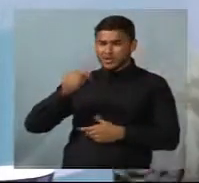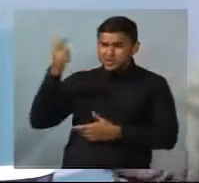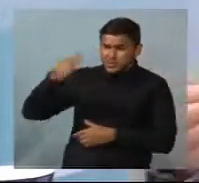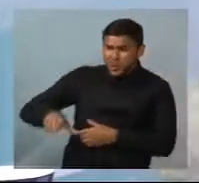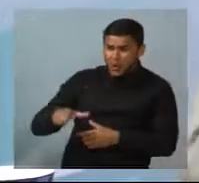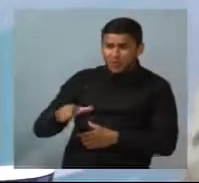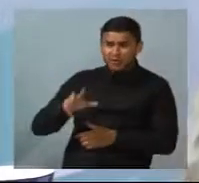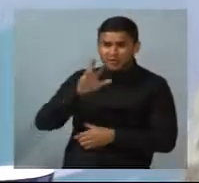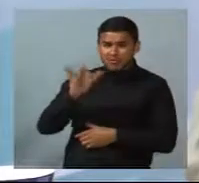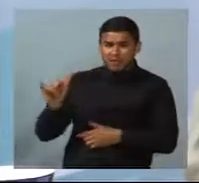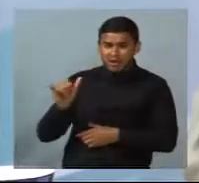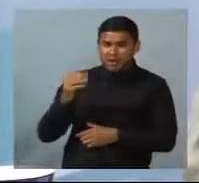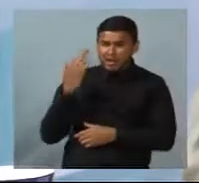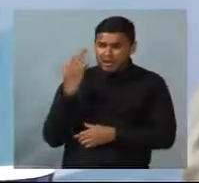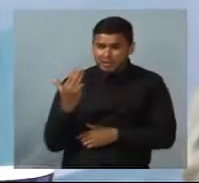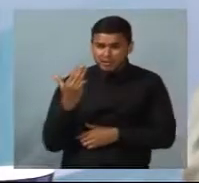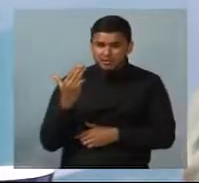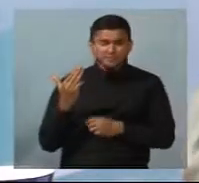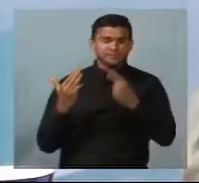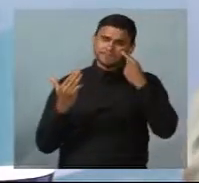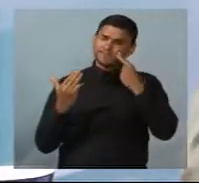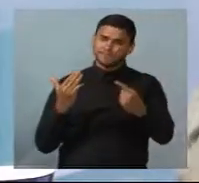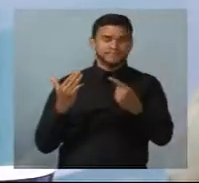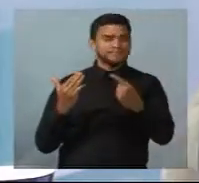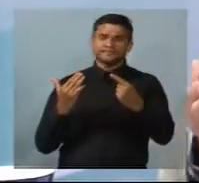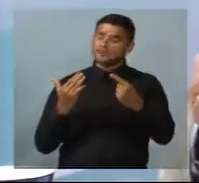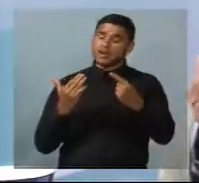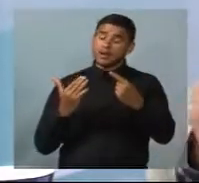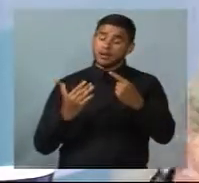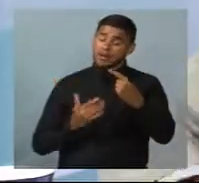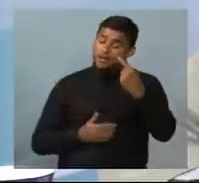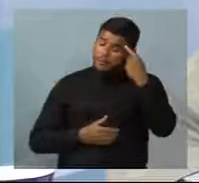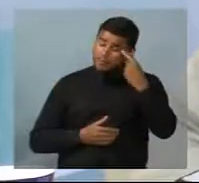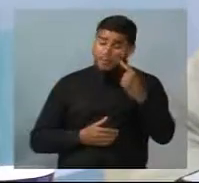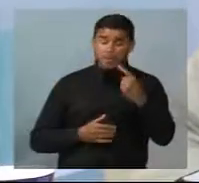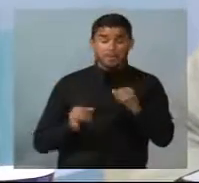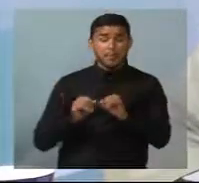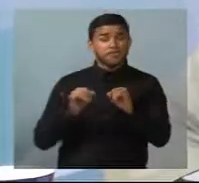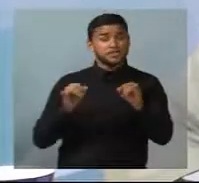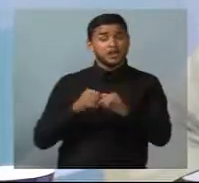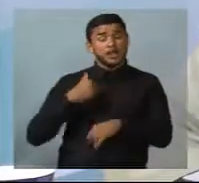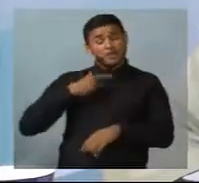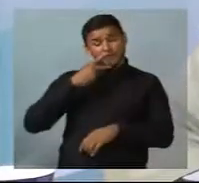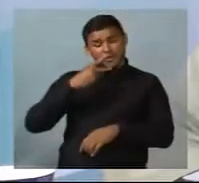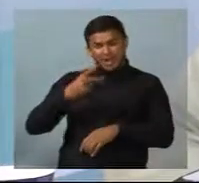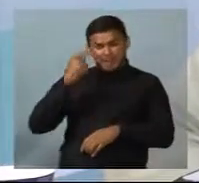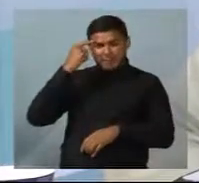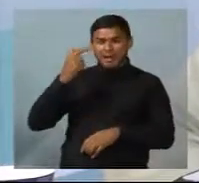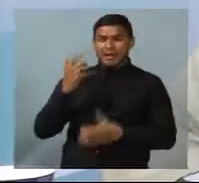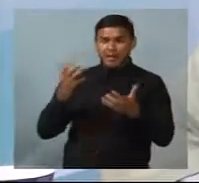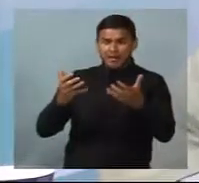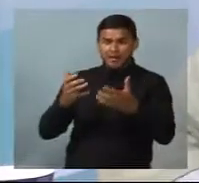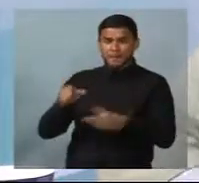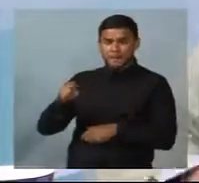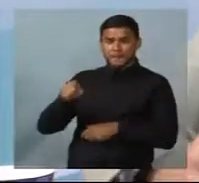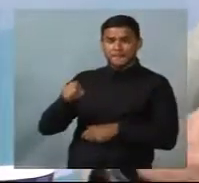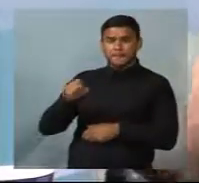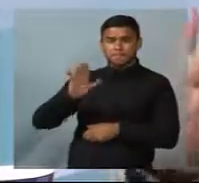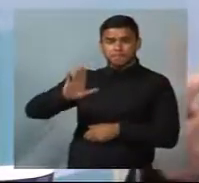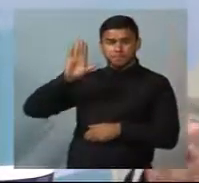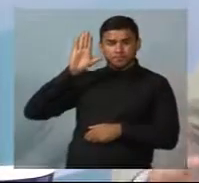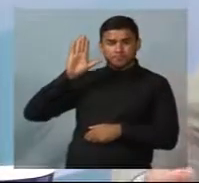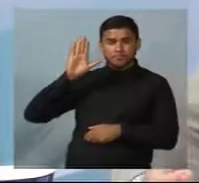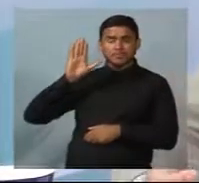na frente vai sofrer as consequências dessa condenação e eles vão perder o espaço. Dizer que o Lula agora é pré-candidato é para